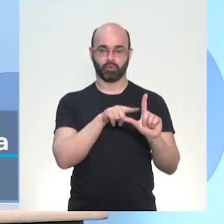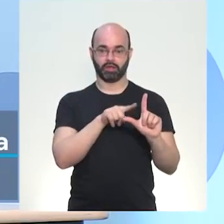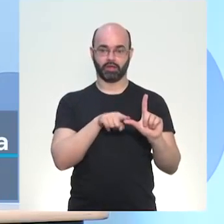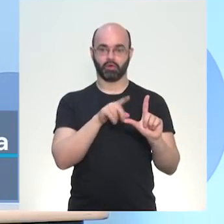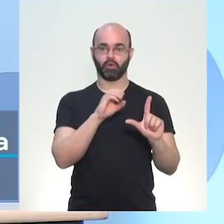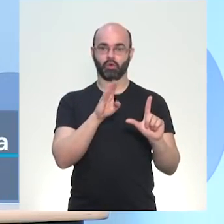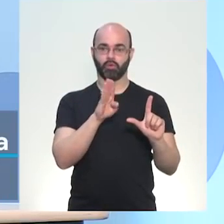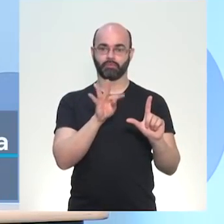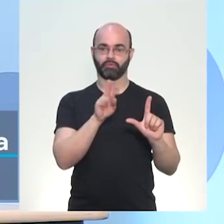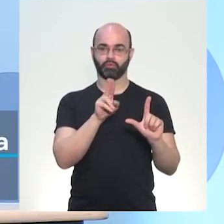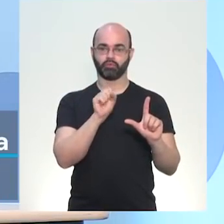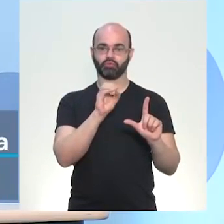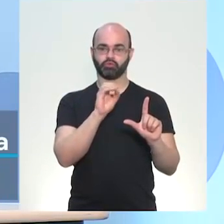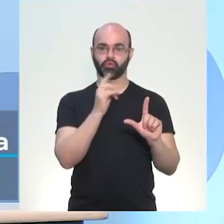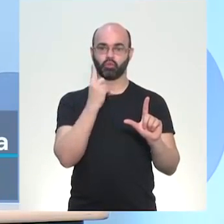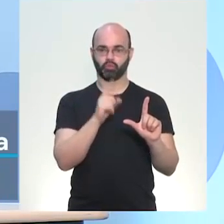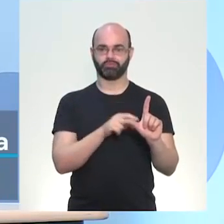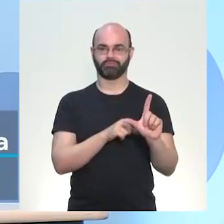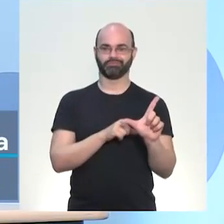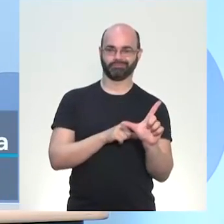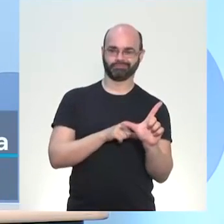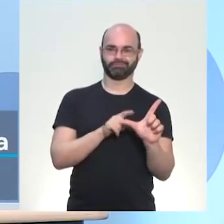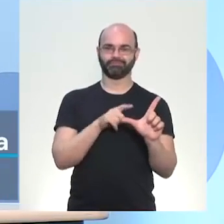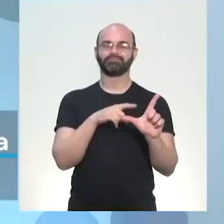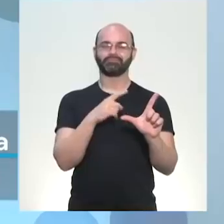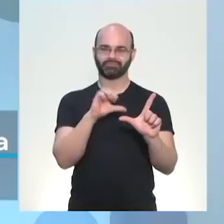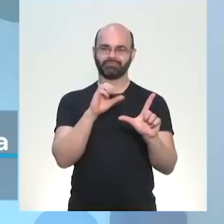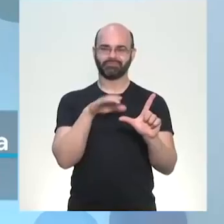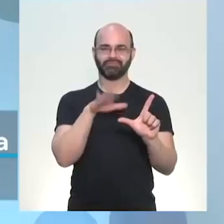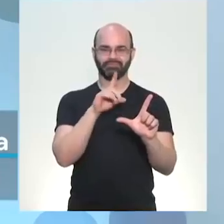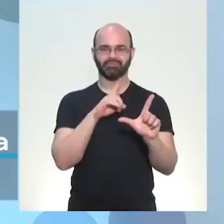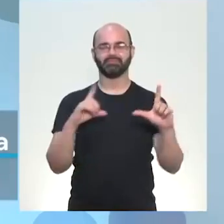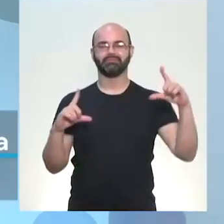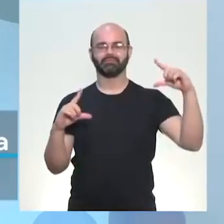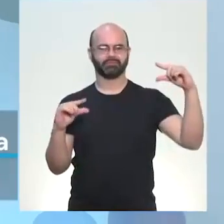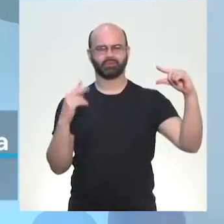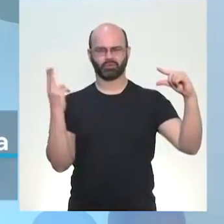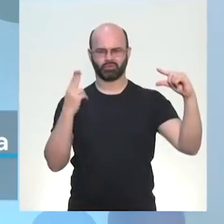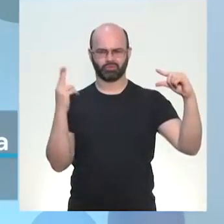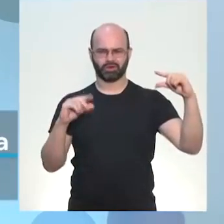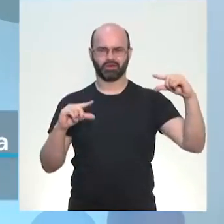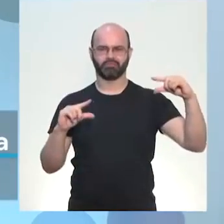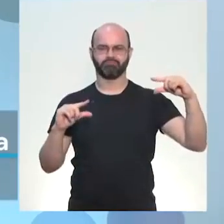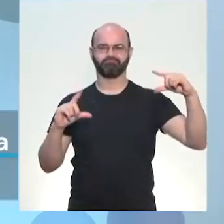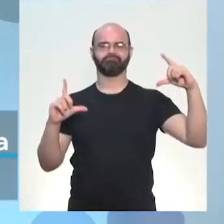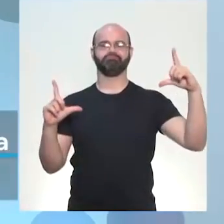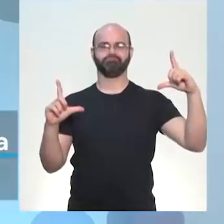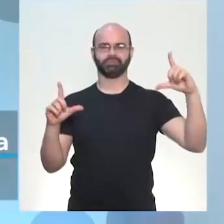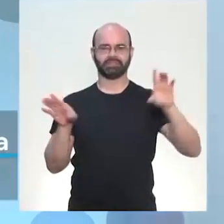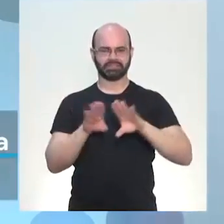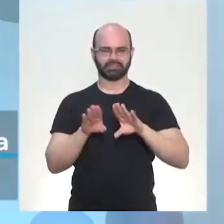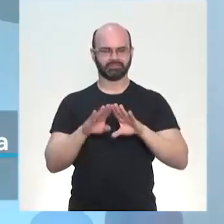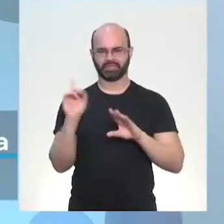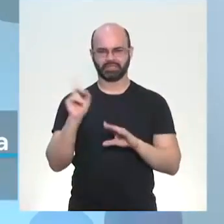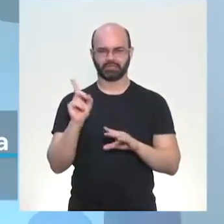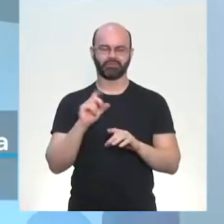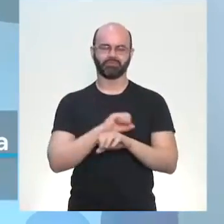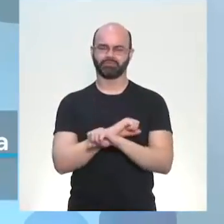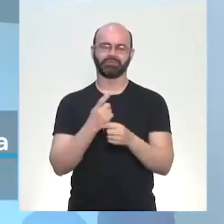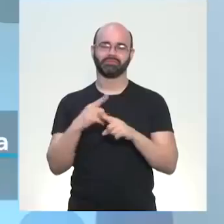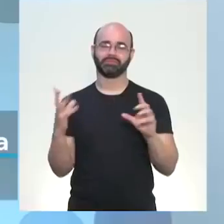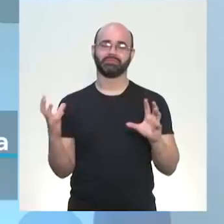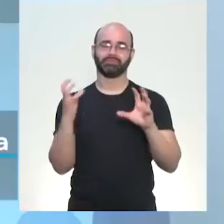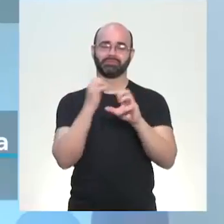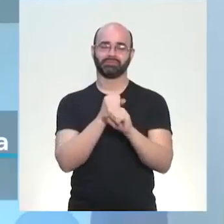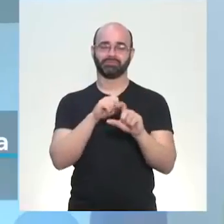e ter um ângulo reto junto dentro do triângulo? Não é possível, né? Porque na somatória, né, dos ângulos, aí, se eu for somar todos